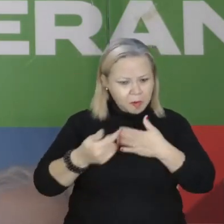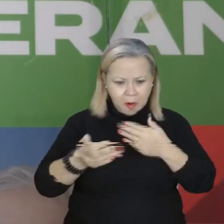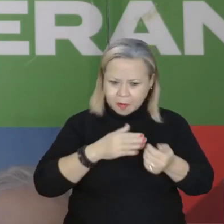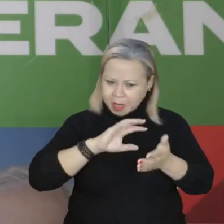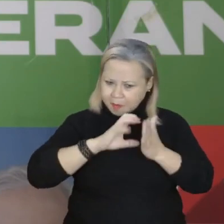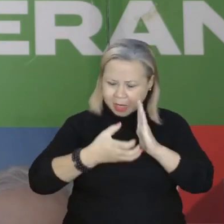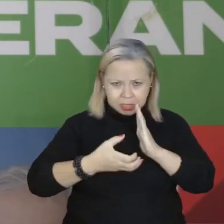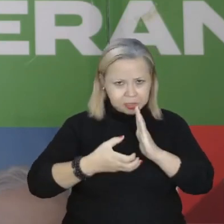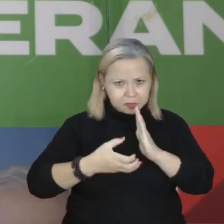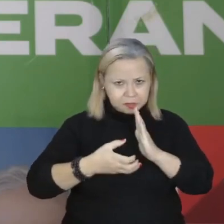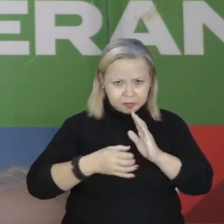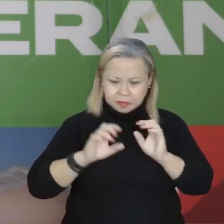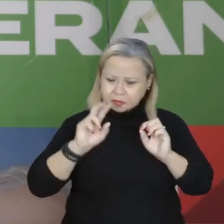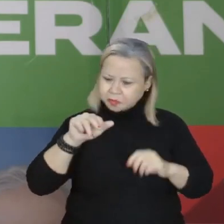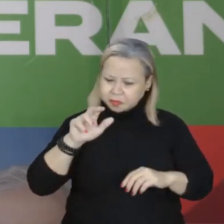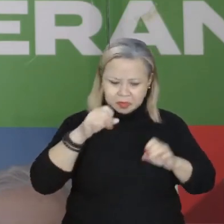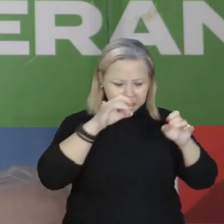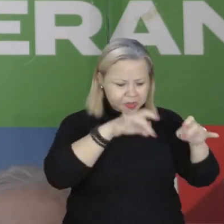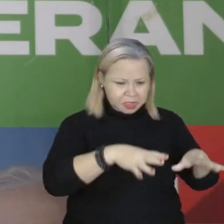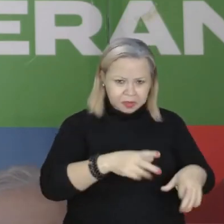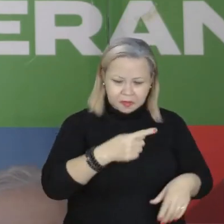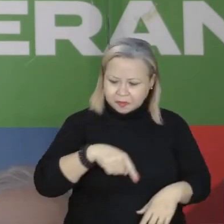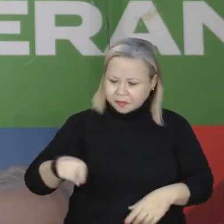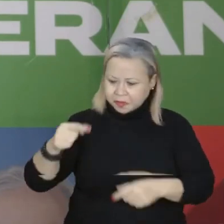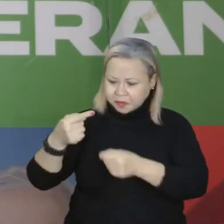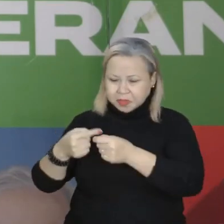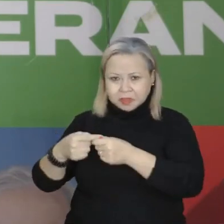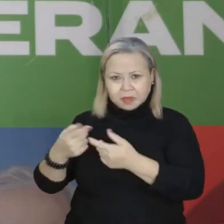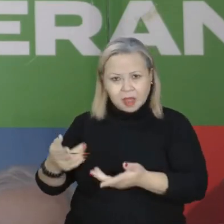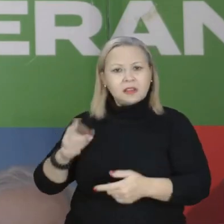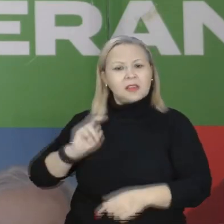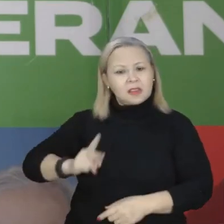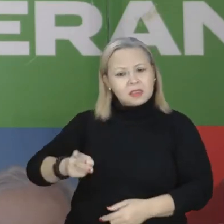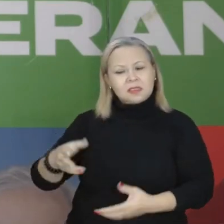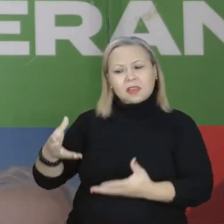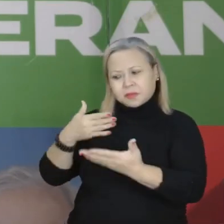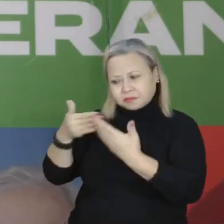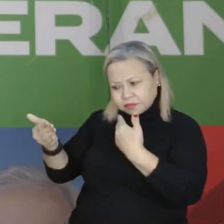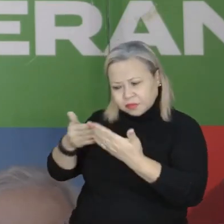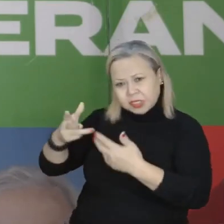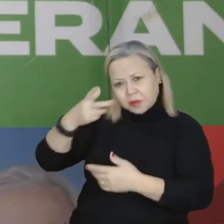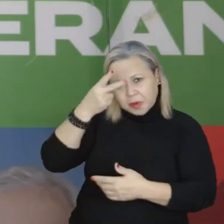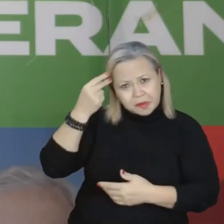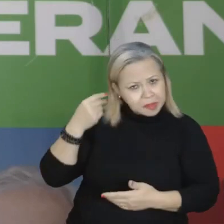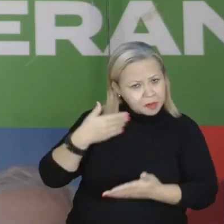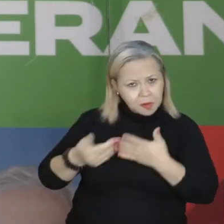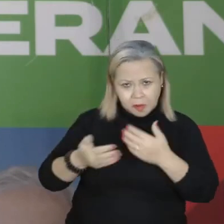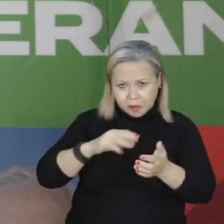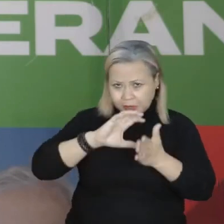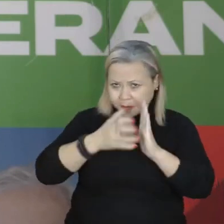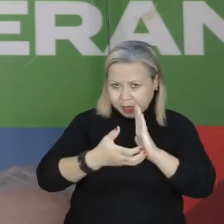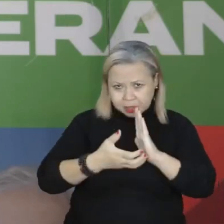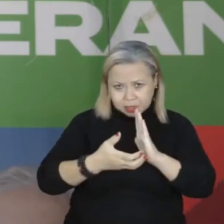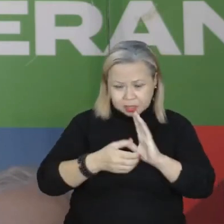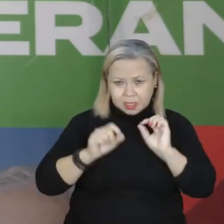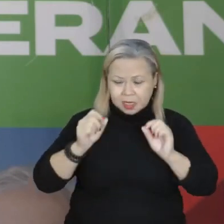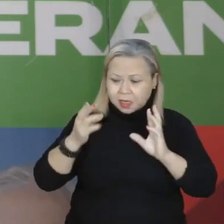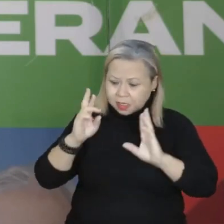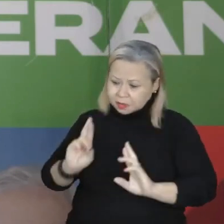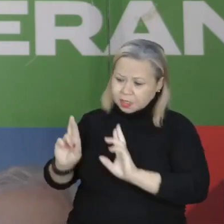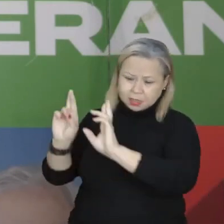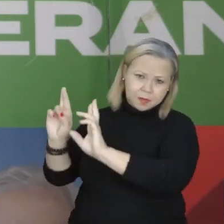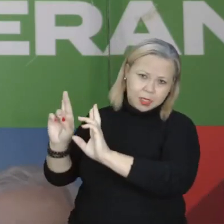Nunca, nunca fui numa cidade para deixar de conversar com o prefeito. Apenas por uma questão de